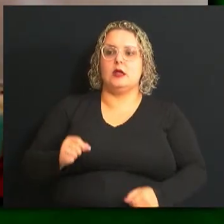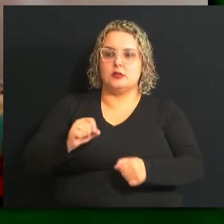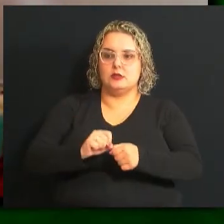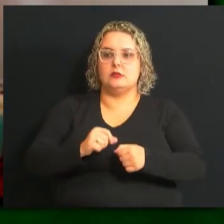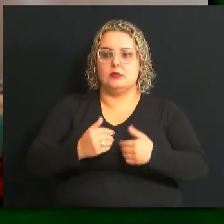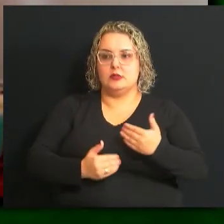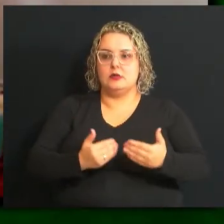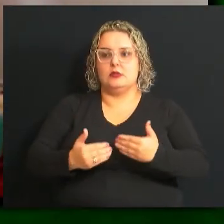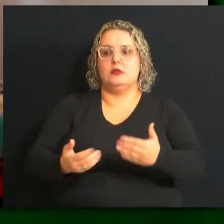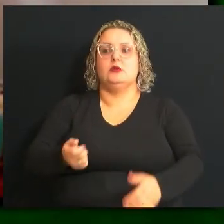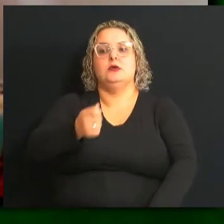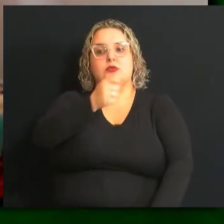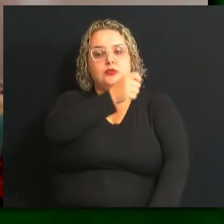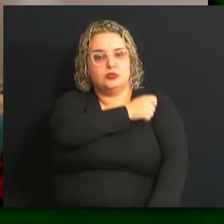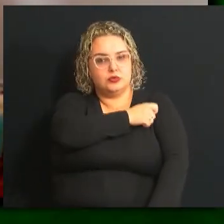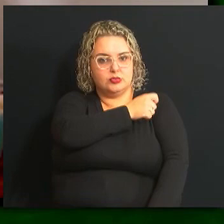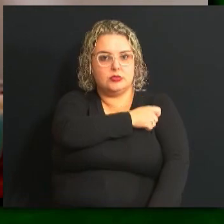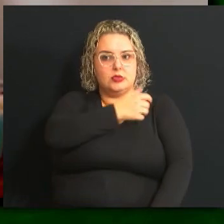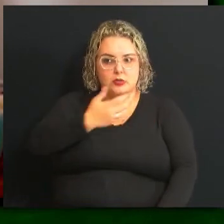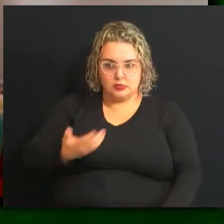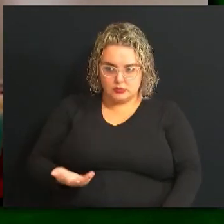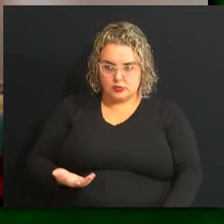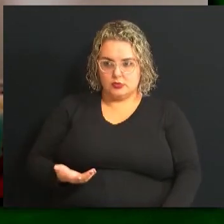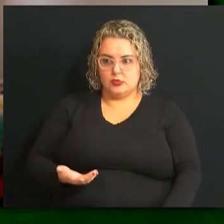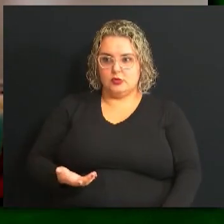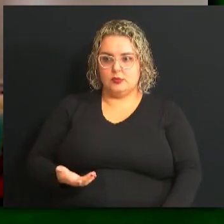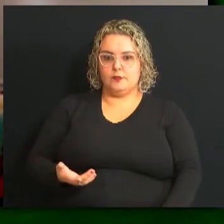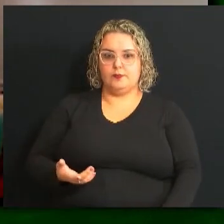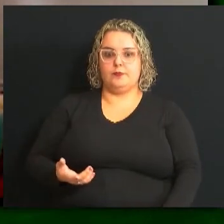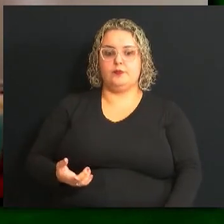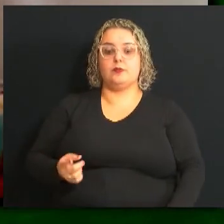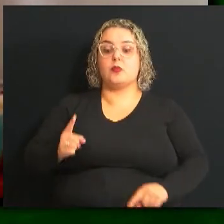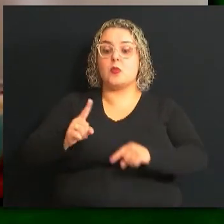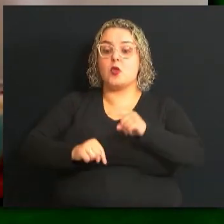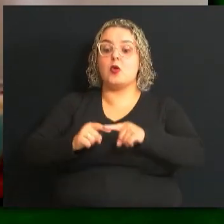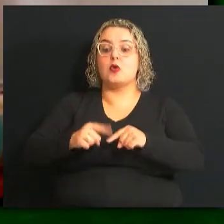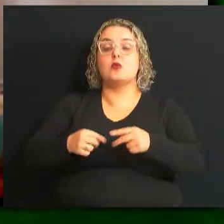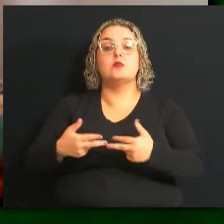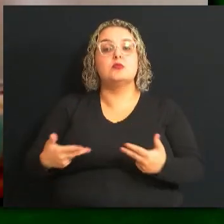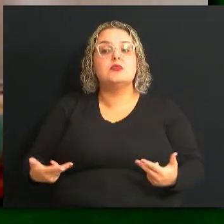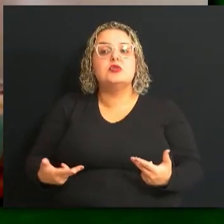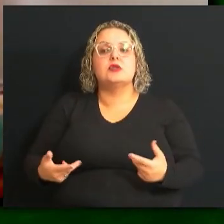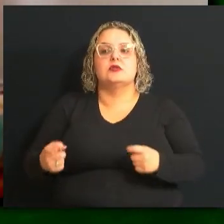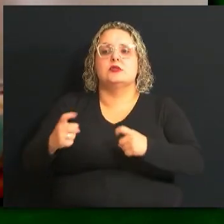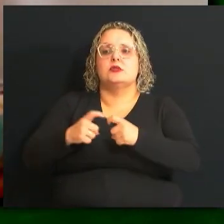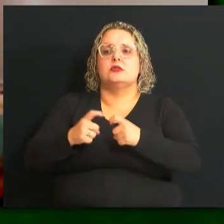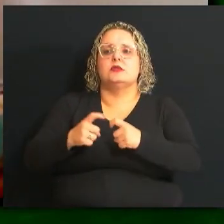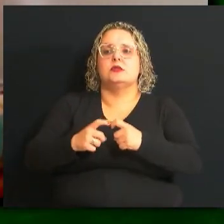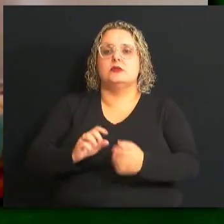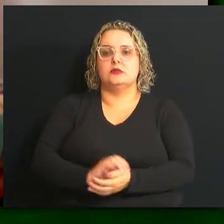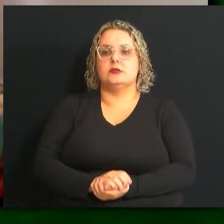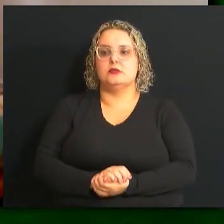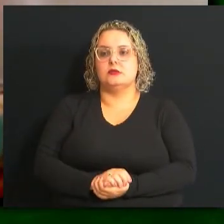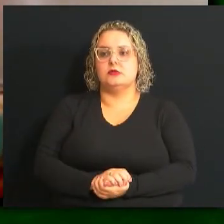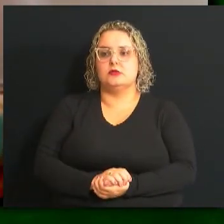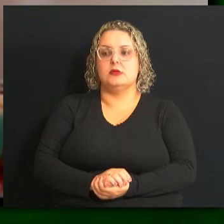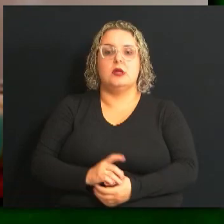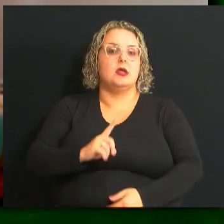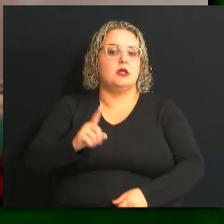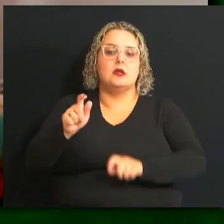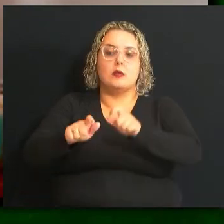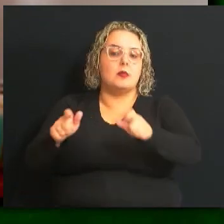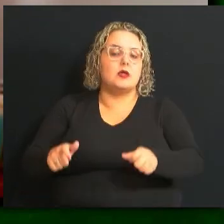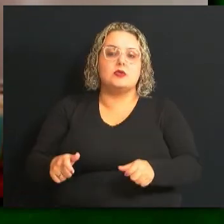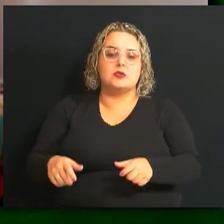desses alunos objetos da medicina e não sujeitos da educação,